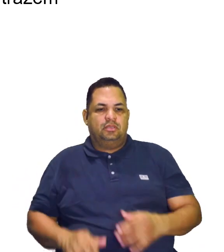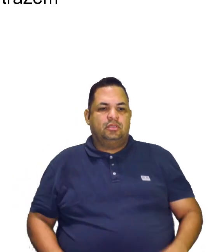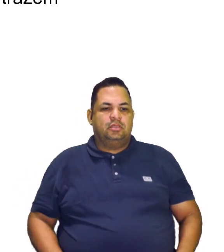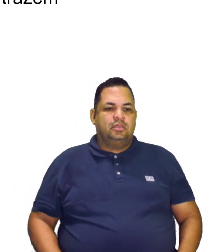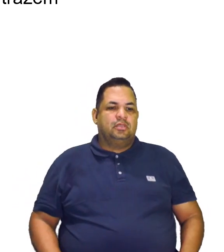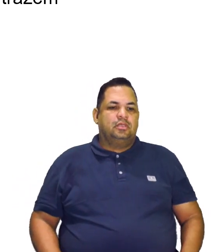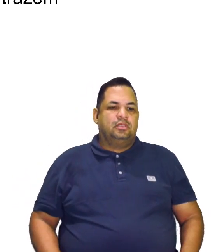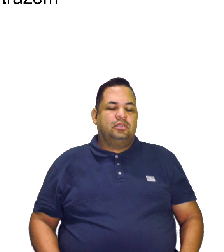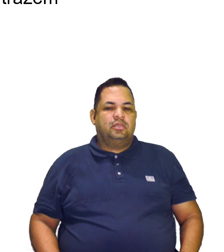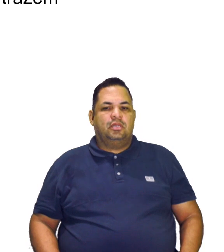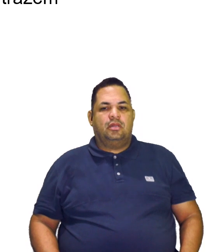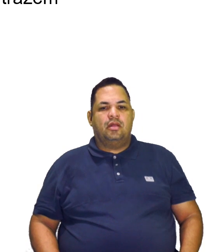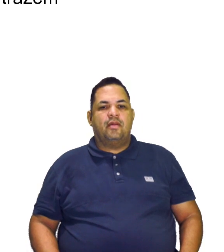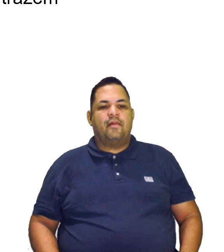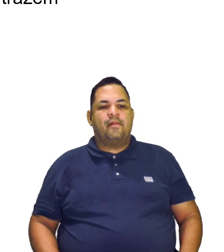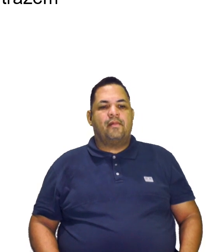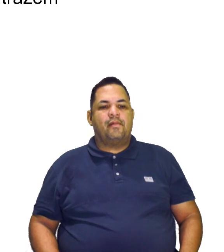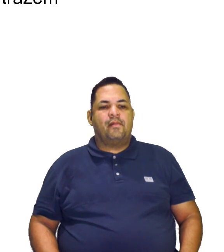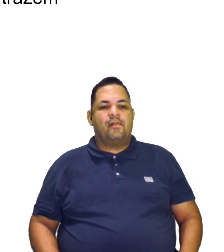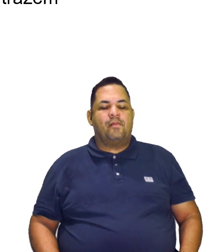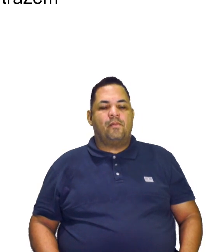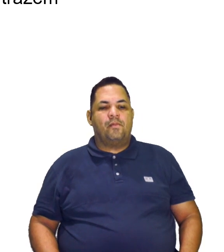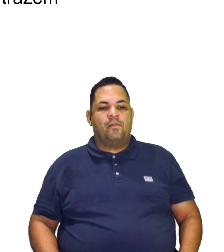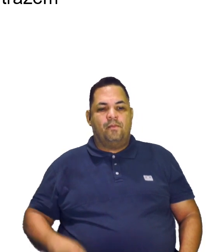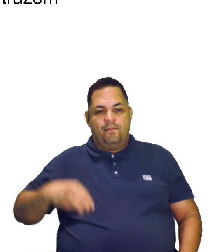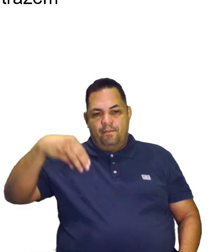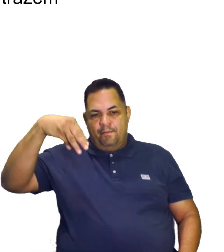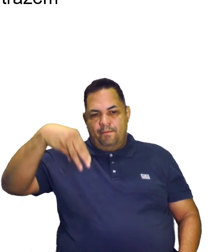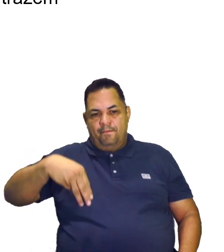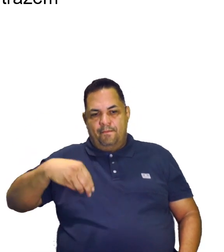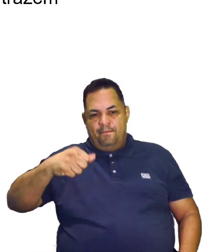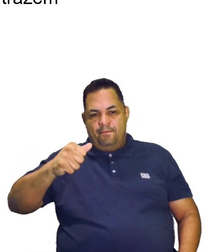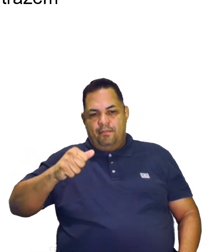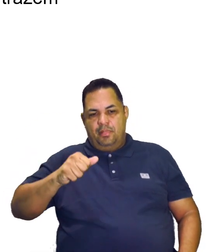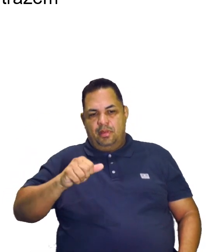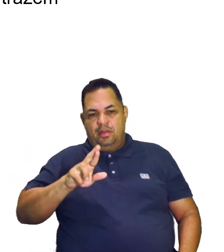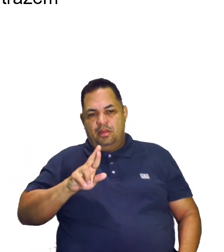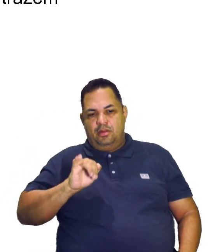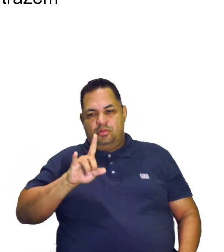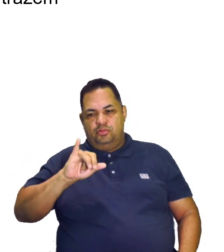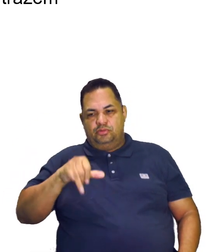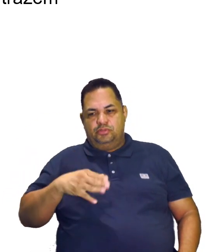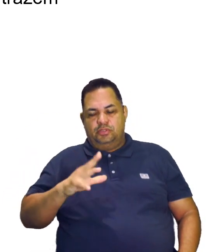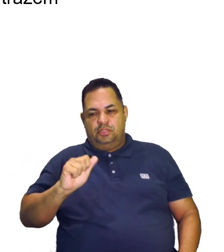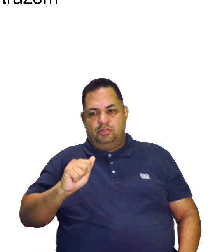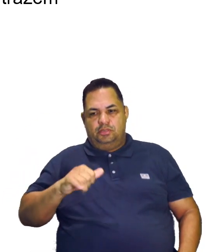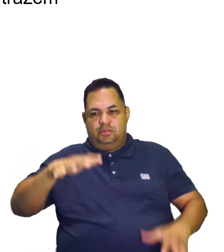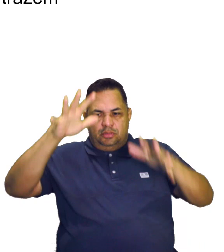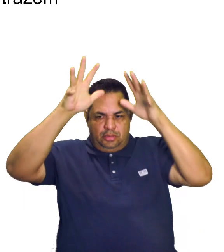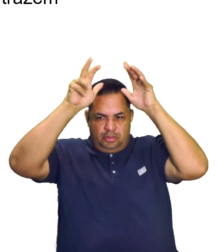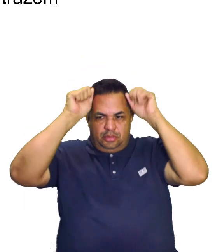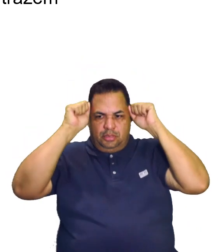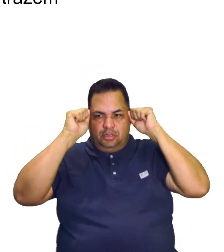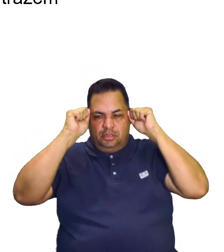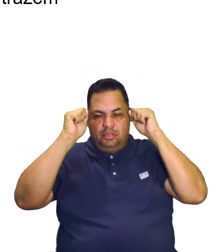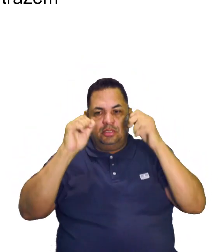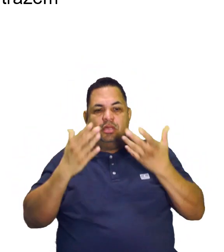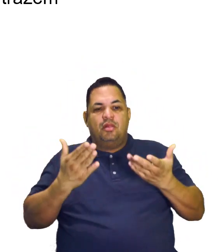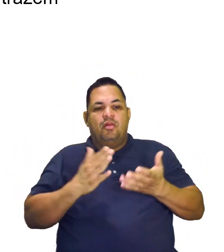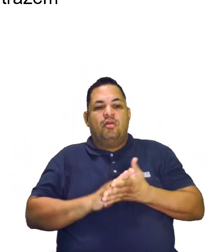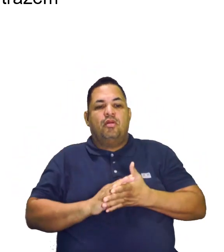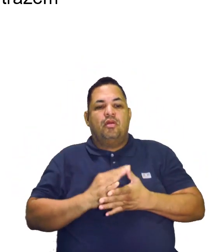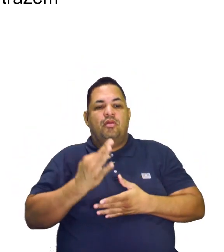Toada, quase que eu confundo. Marujada é aquela dança que eu disse que ocorre lá no Acre. Então, é a toada.